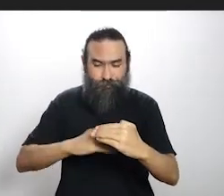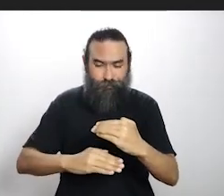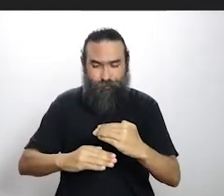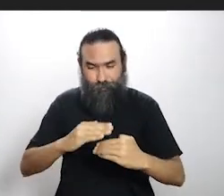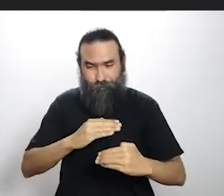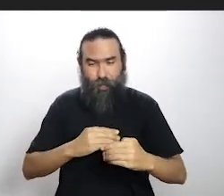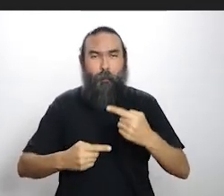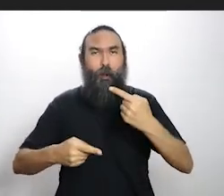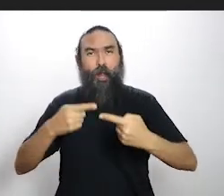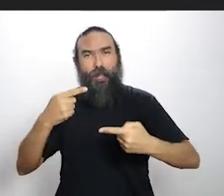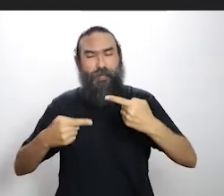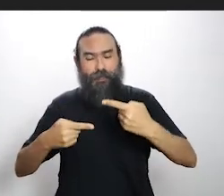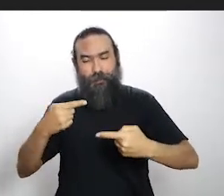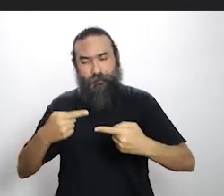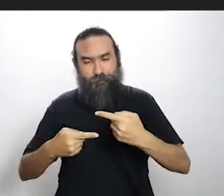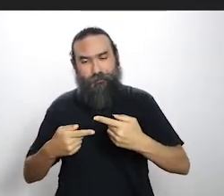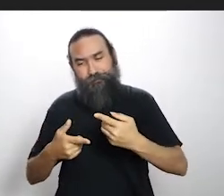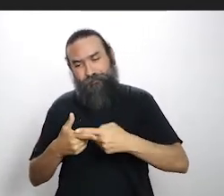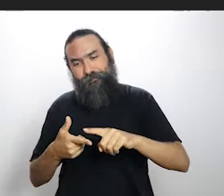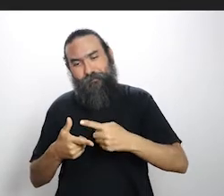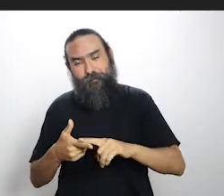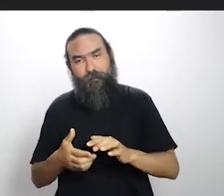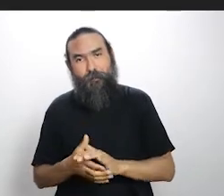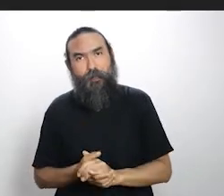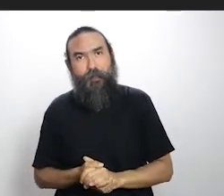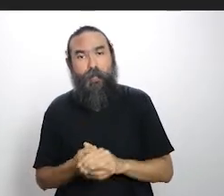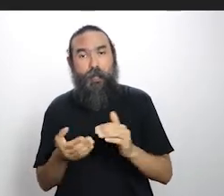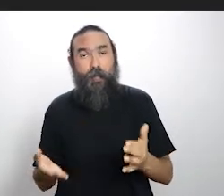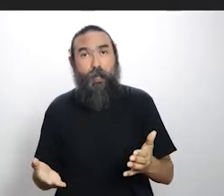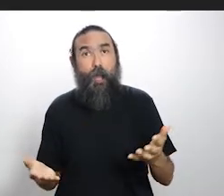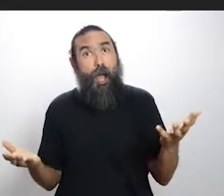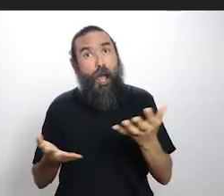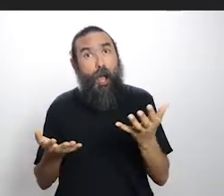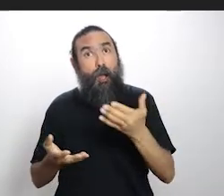o Douglas Belchior, da Uneafro.